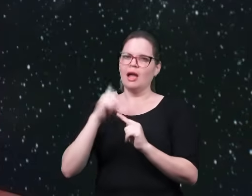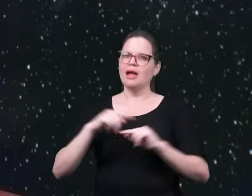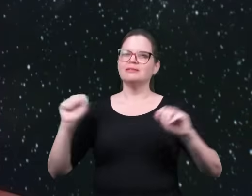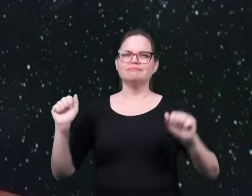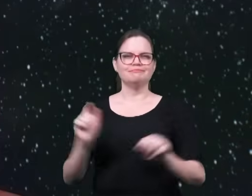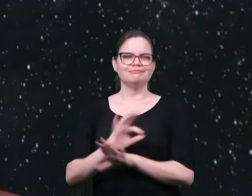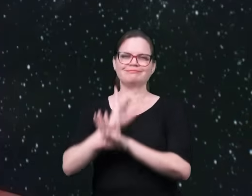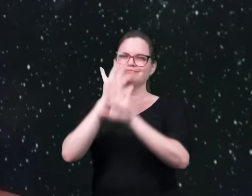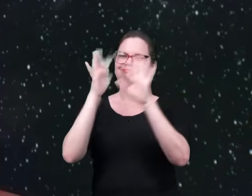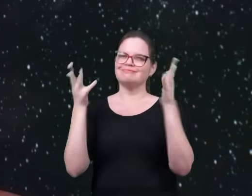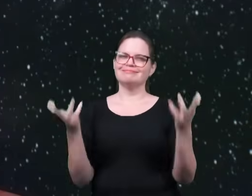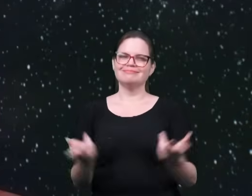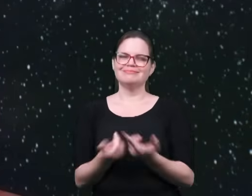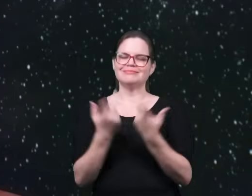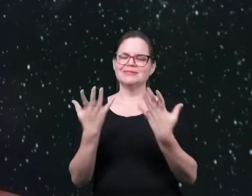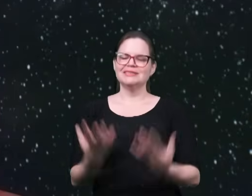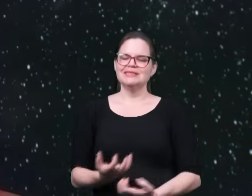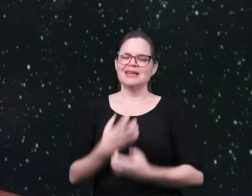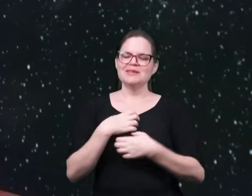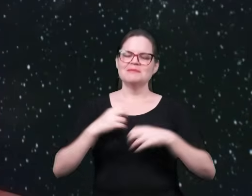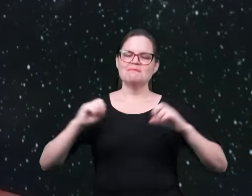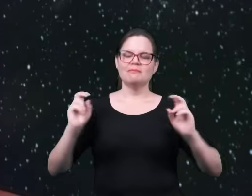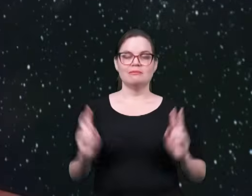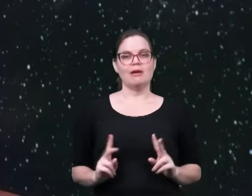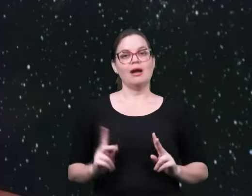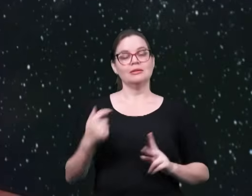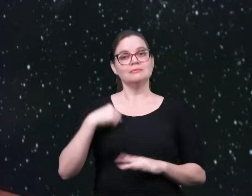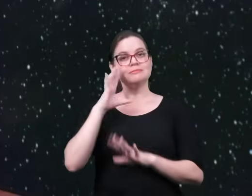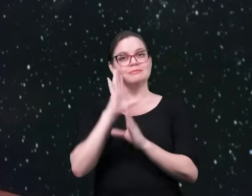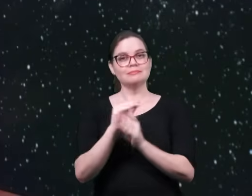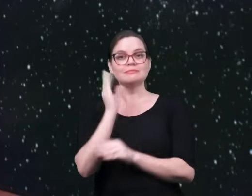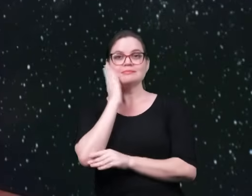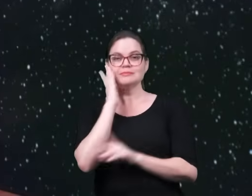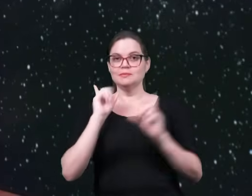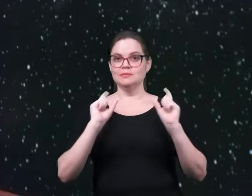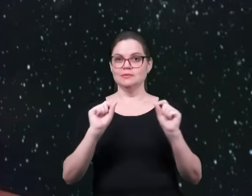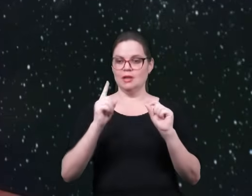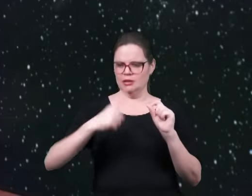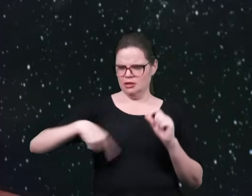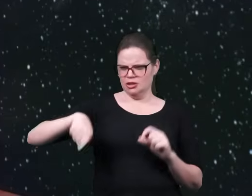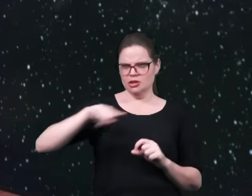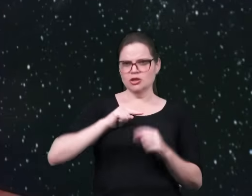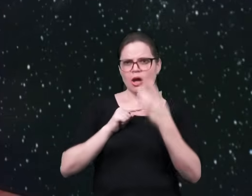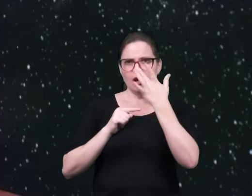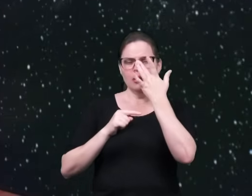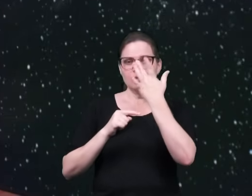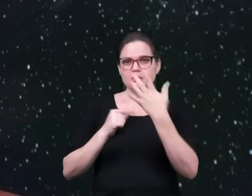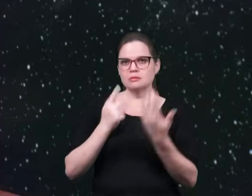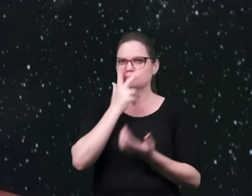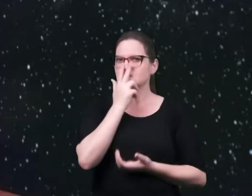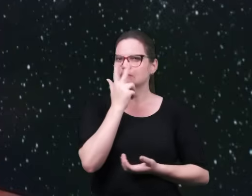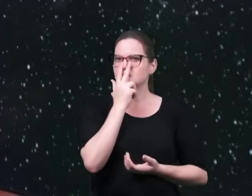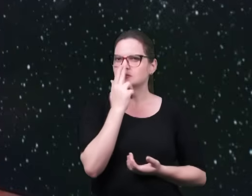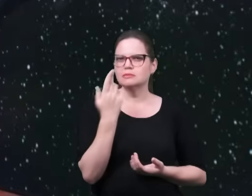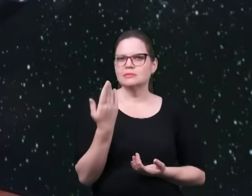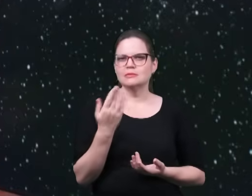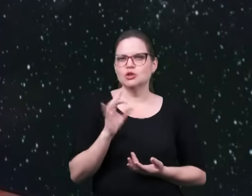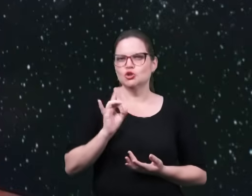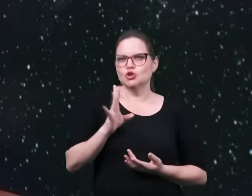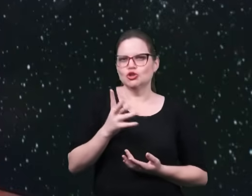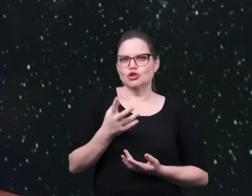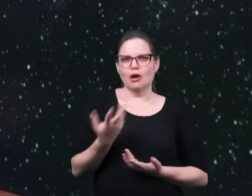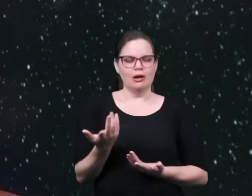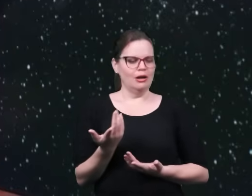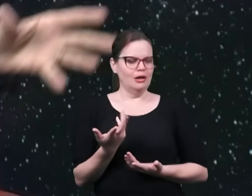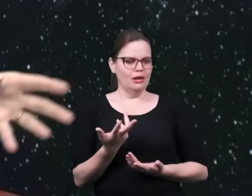glorioso e nos traz tanta paz, Josias, nós sabermos que nós não estamos diante de uma